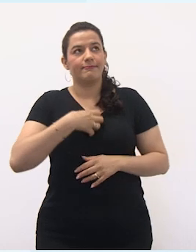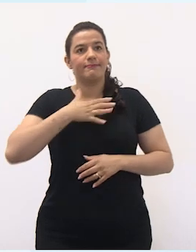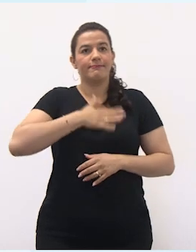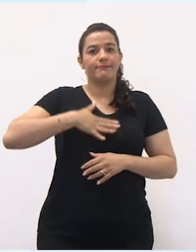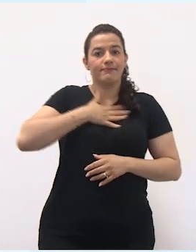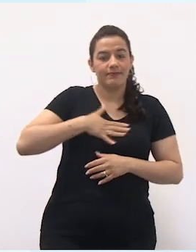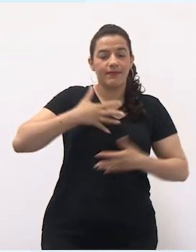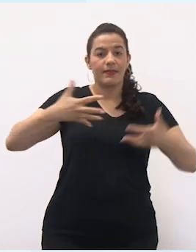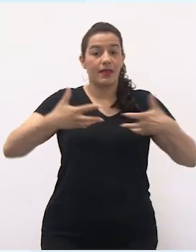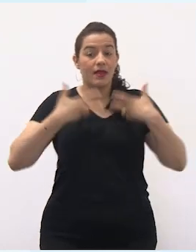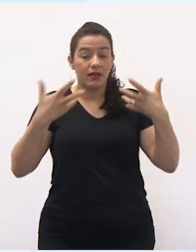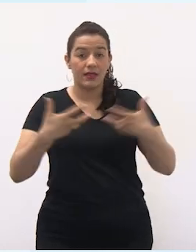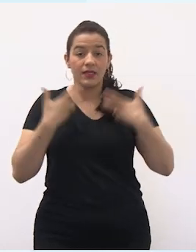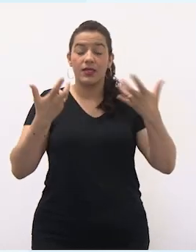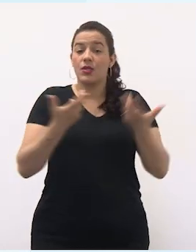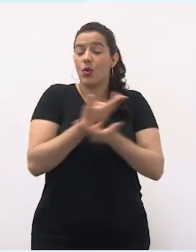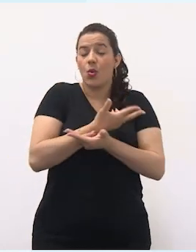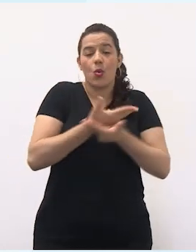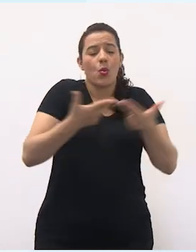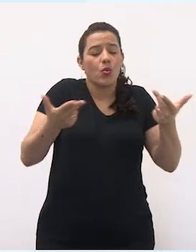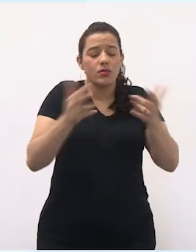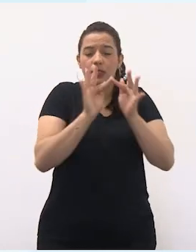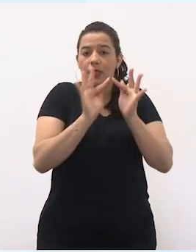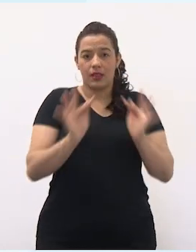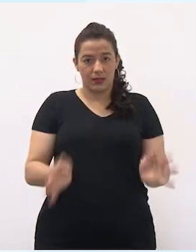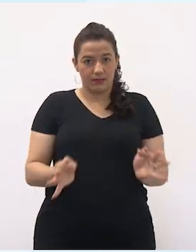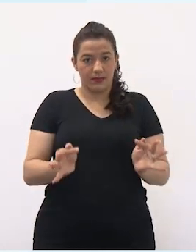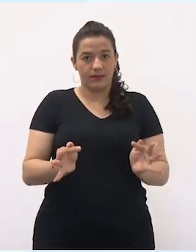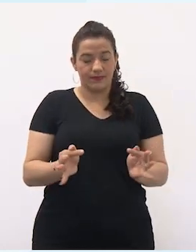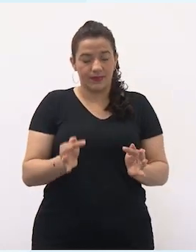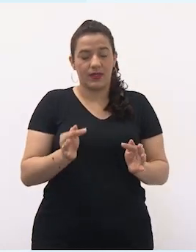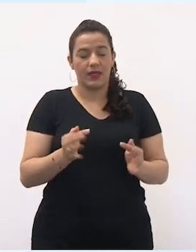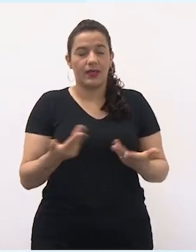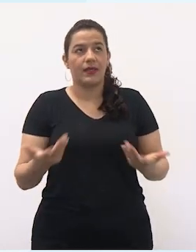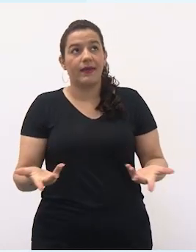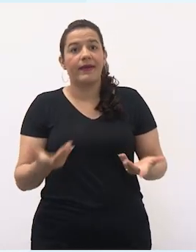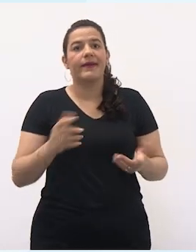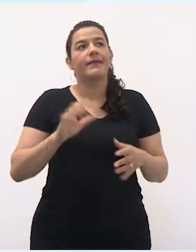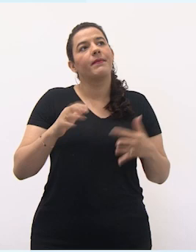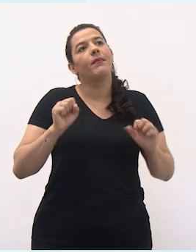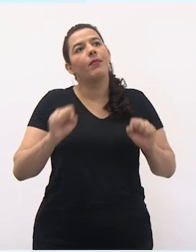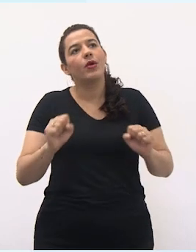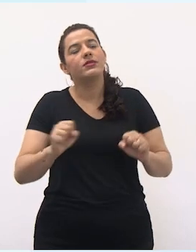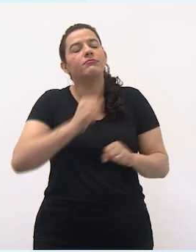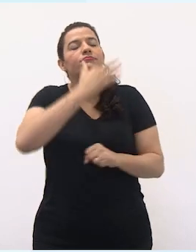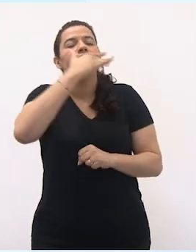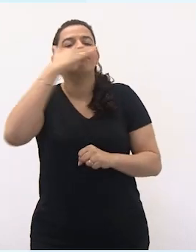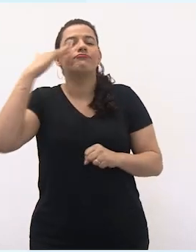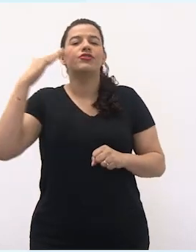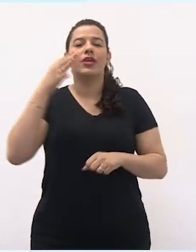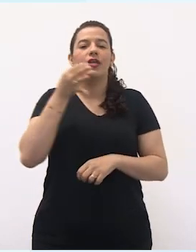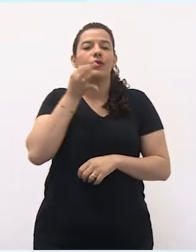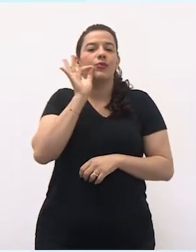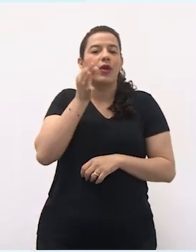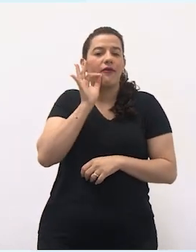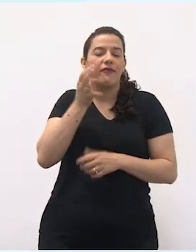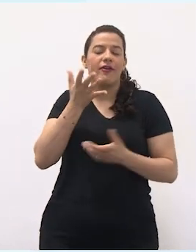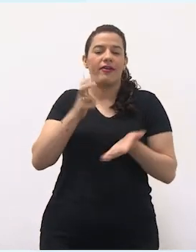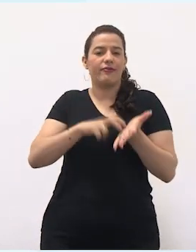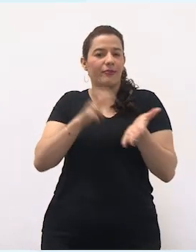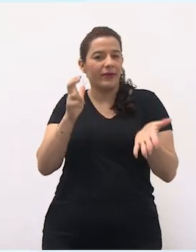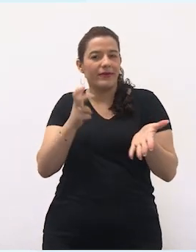alegria. Então, podem ser coisas simples, pode ser o cheiro do café de